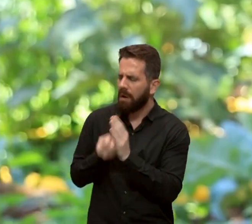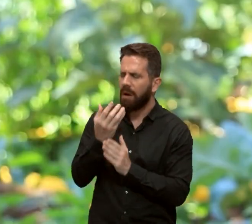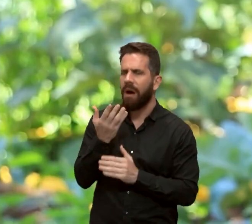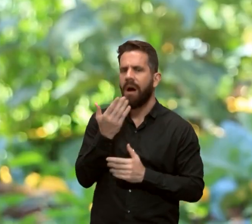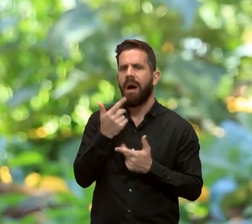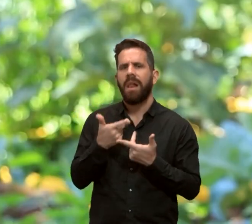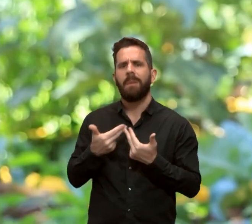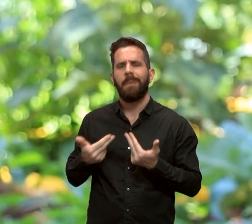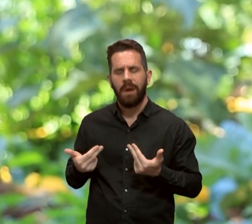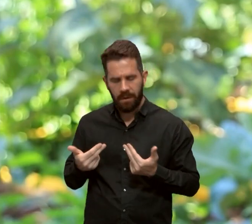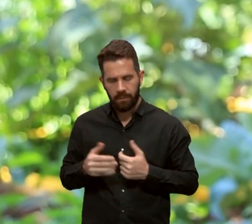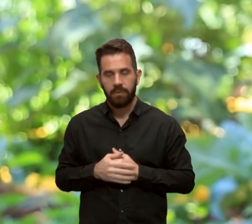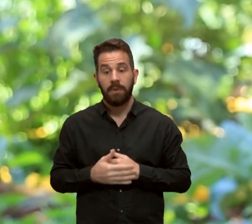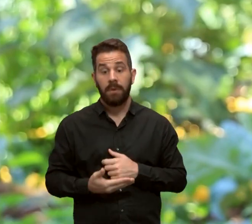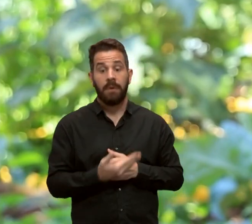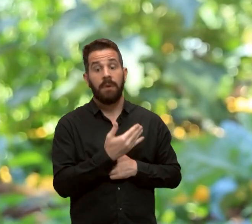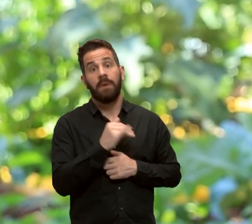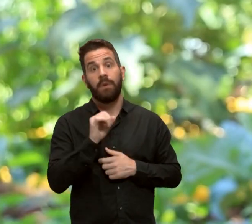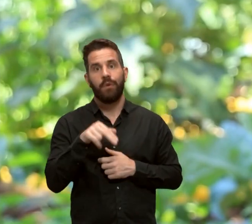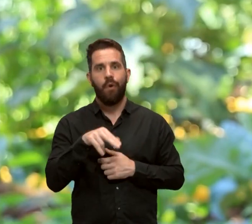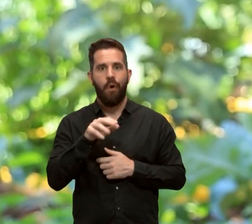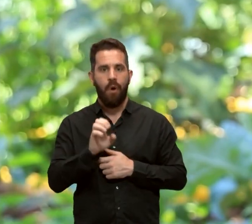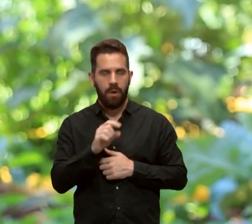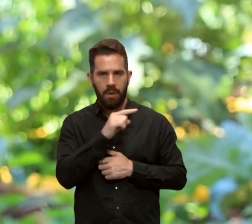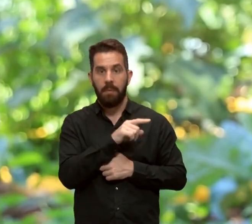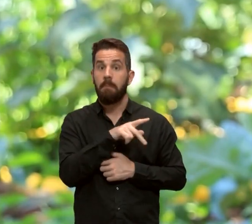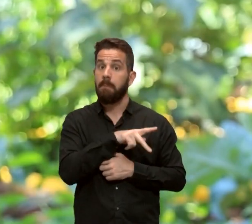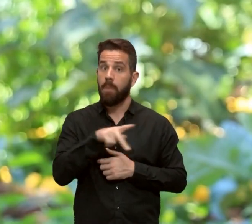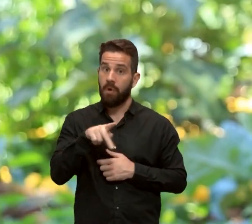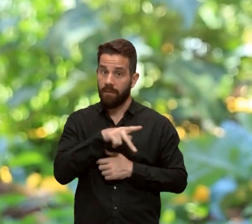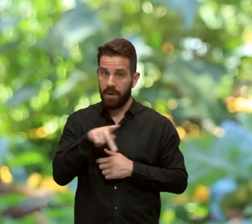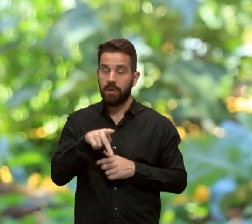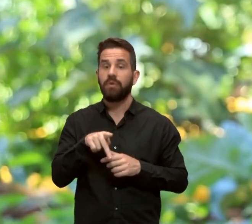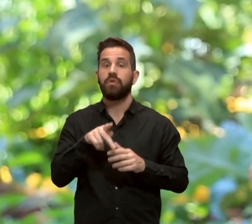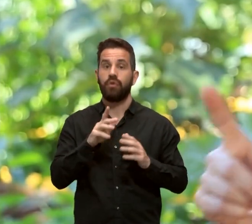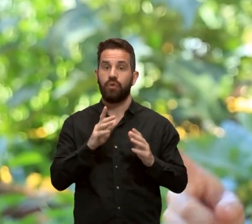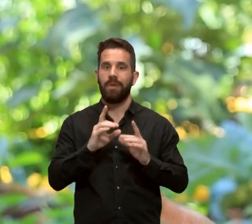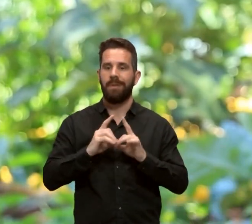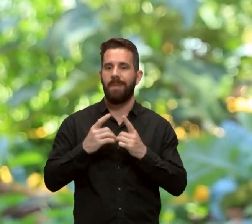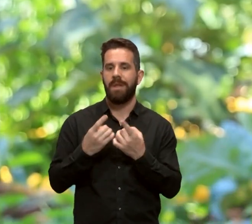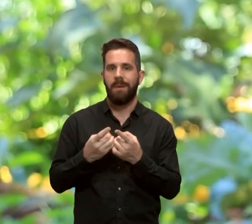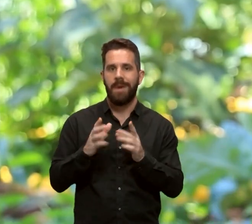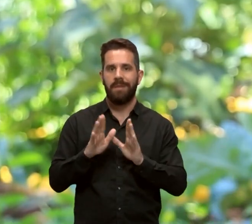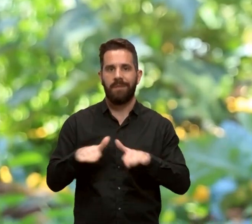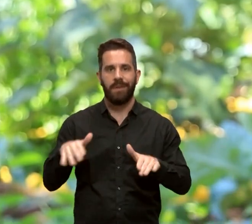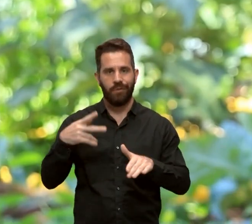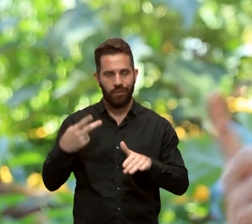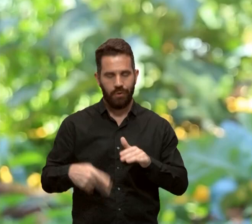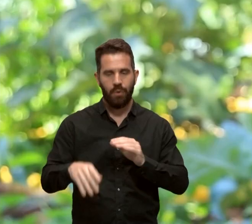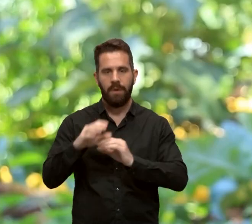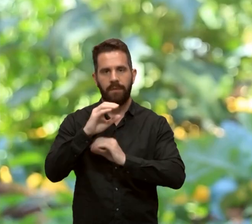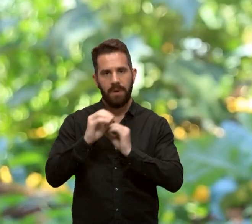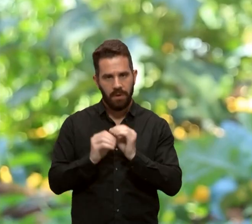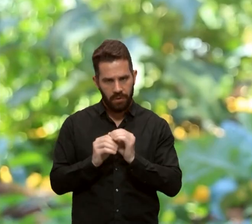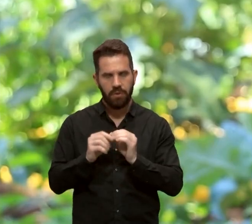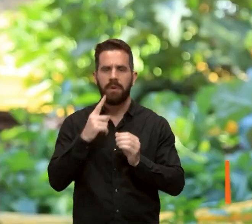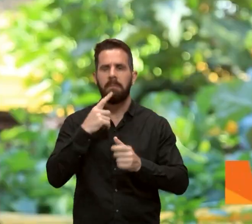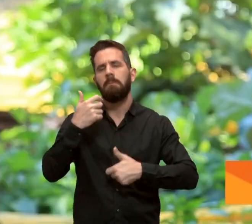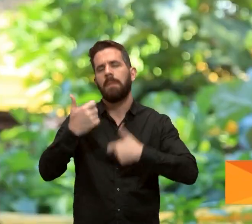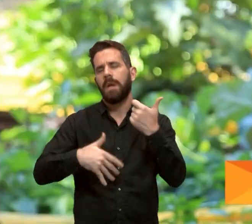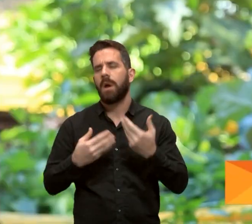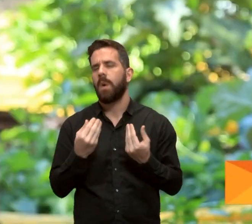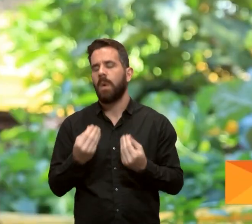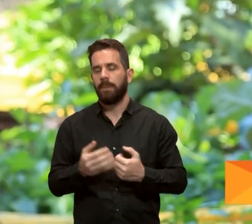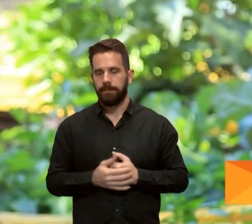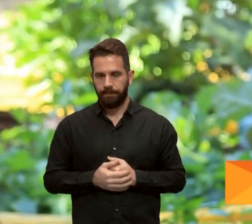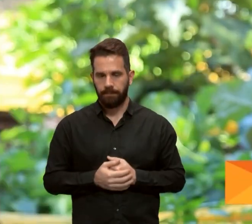Ione Mendes, professora do Departamento Infantil da UFG e coordenadora da ação, fala sobre a dinâmica. O